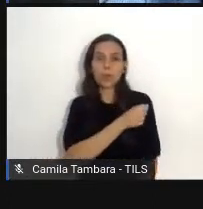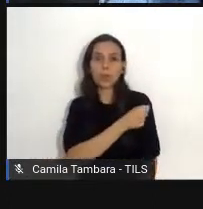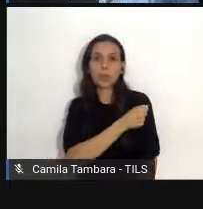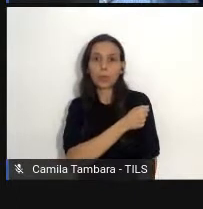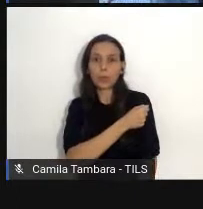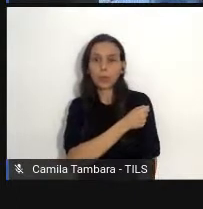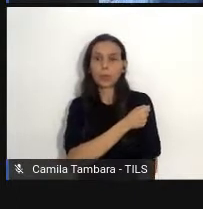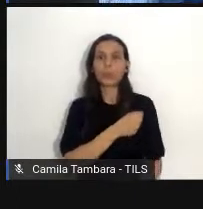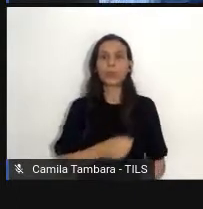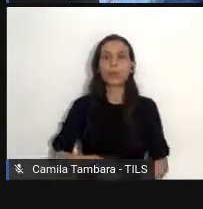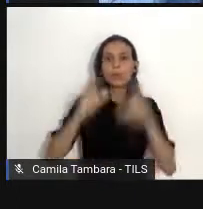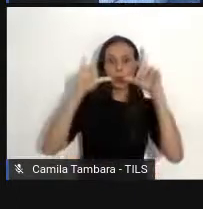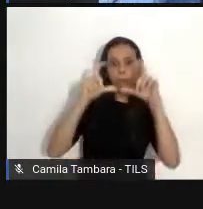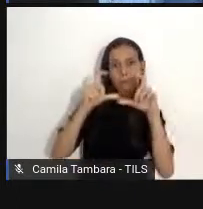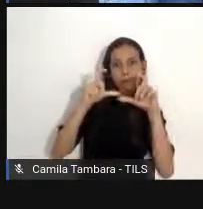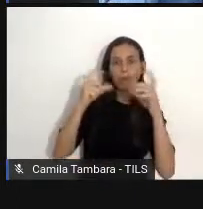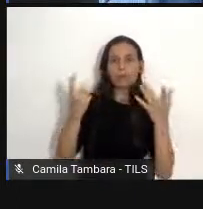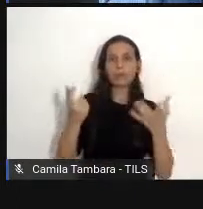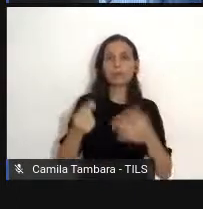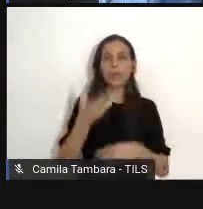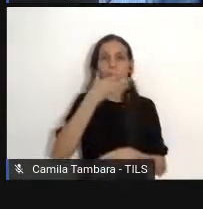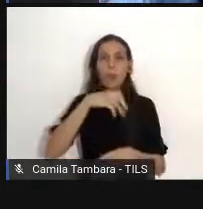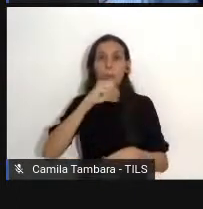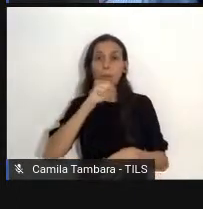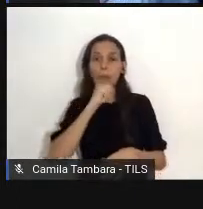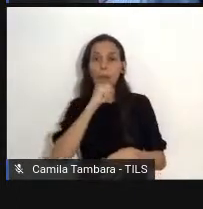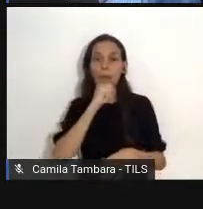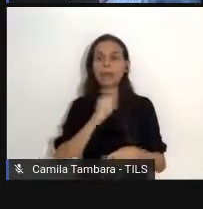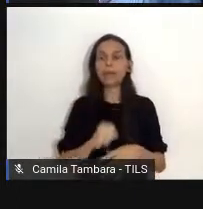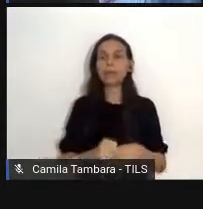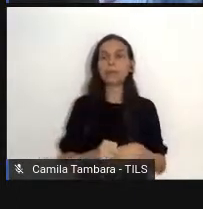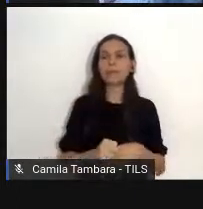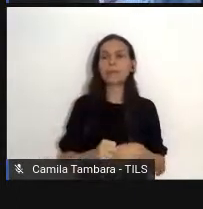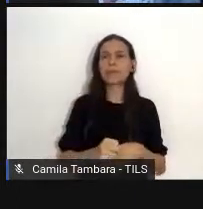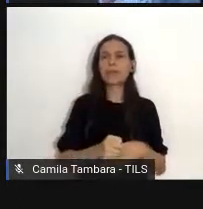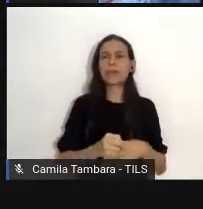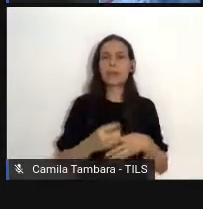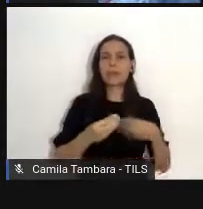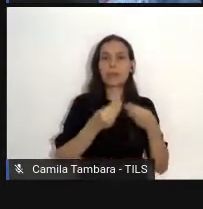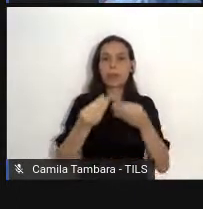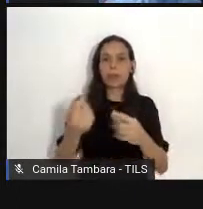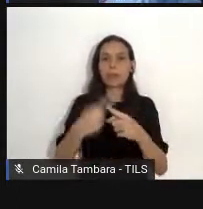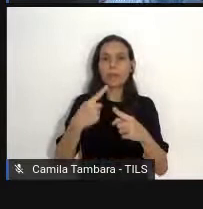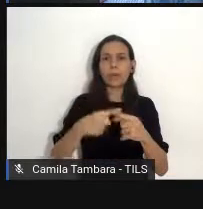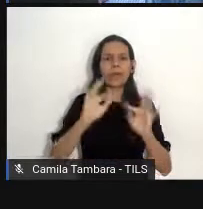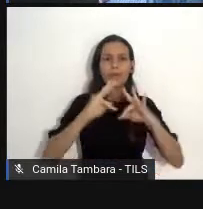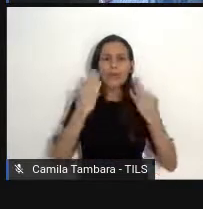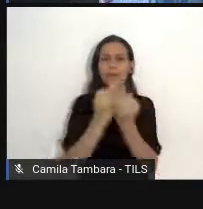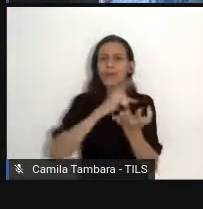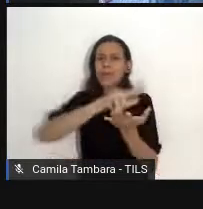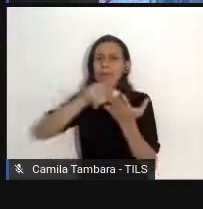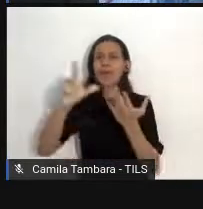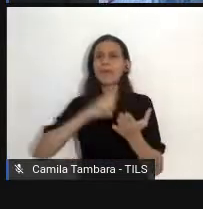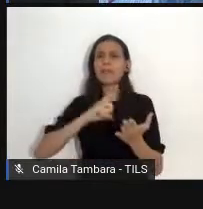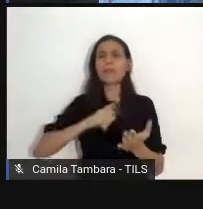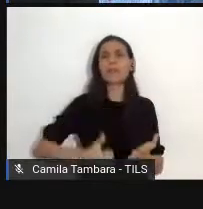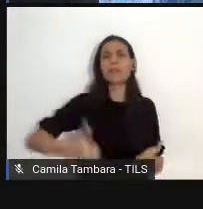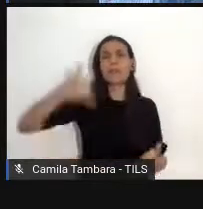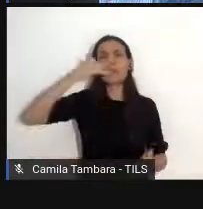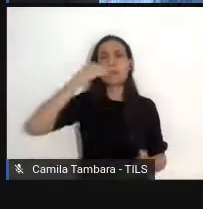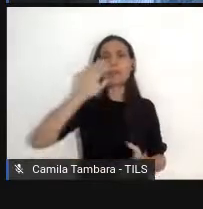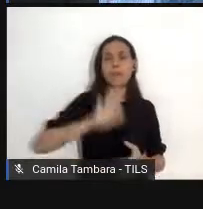uma imagem, e aí o pai traz, né, que muitas dessas famílias têm celular, mas não funciona quando estão